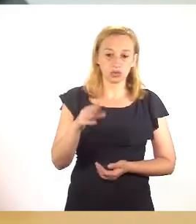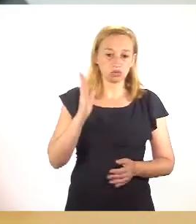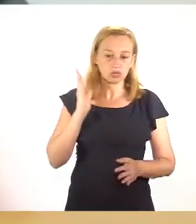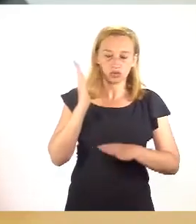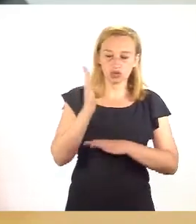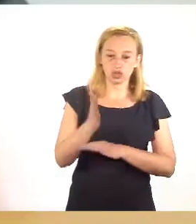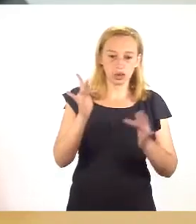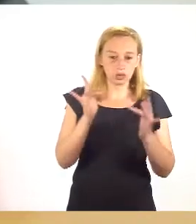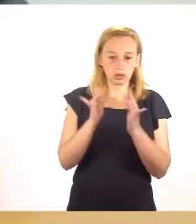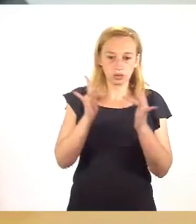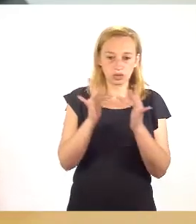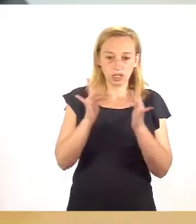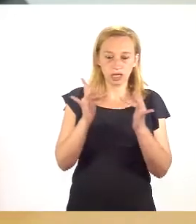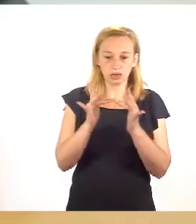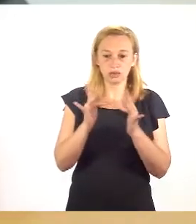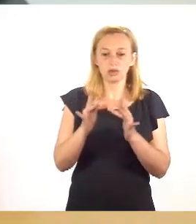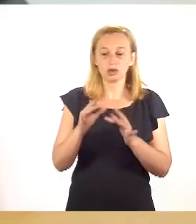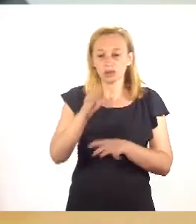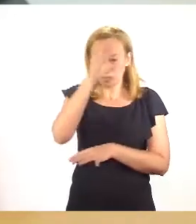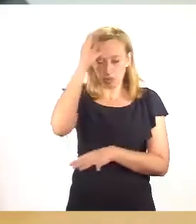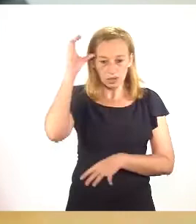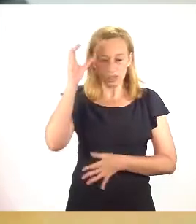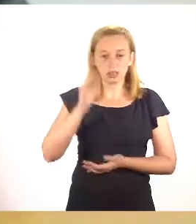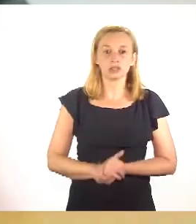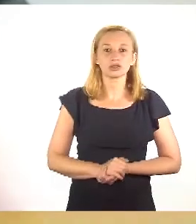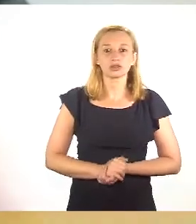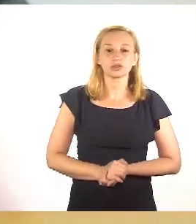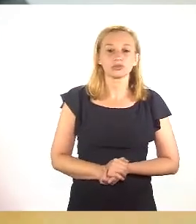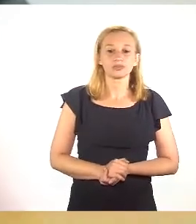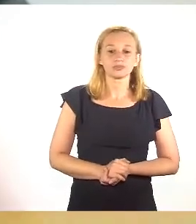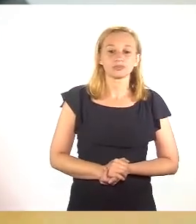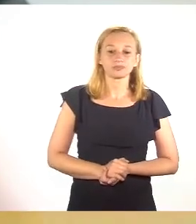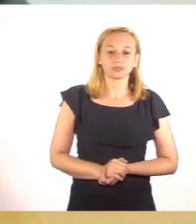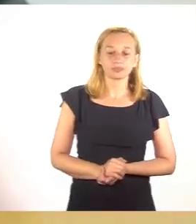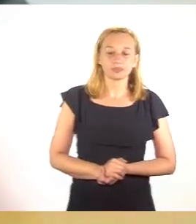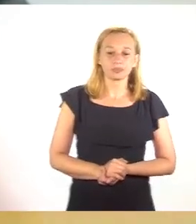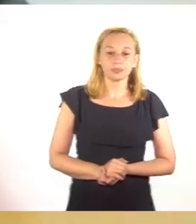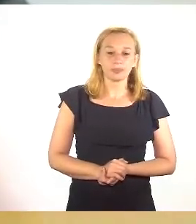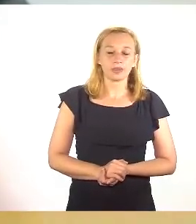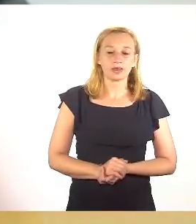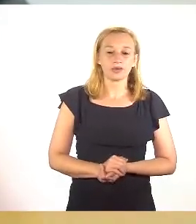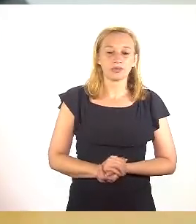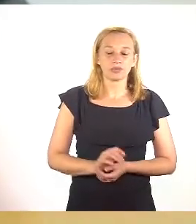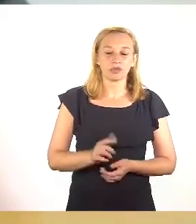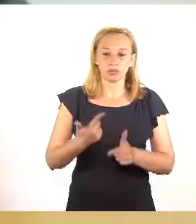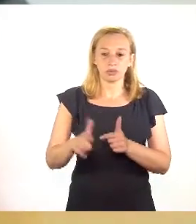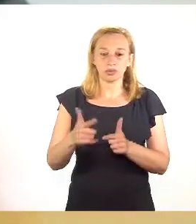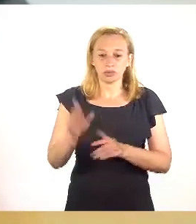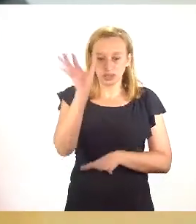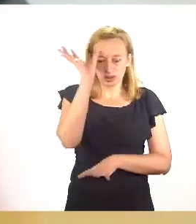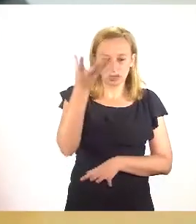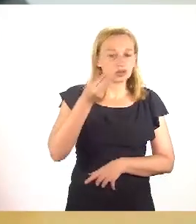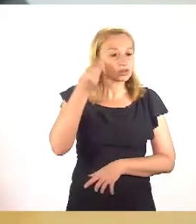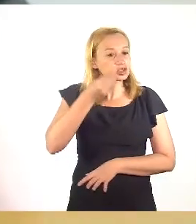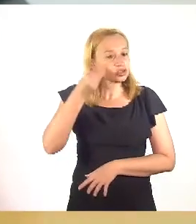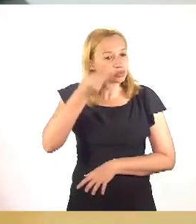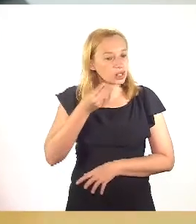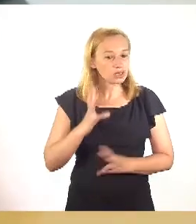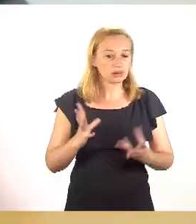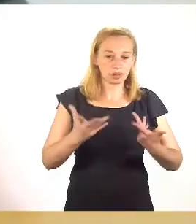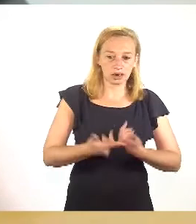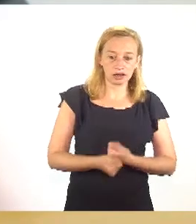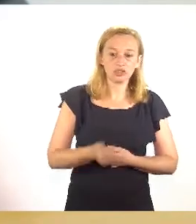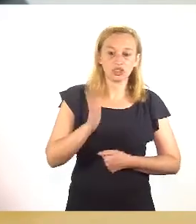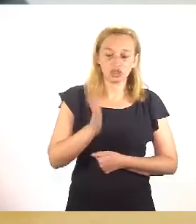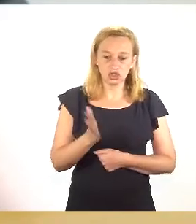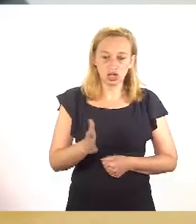que relata o seu problema e você, de alguma forma, direciona para ele ser solucionado. Isso foi uma experiência sensacional. Já no setor